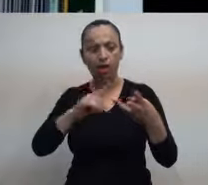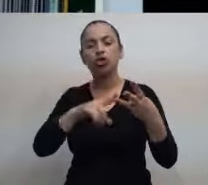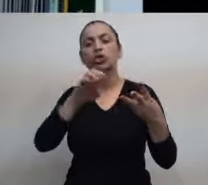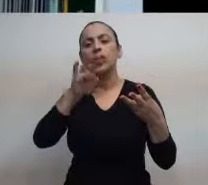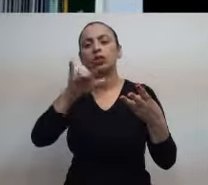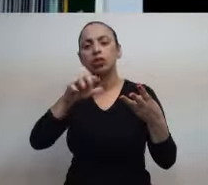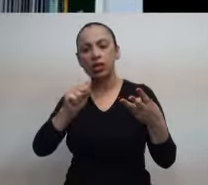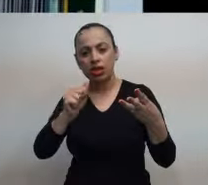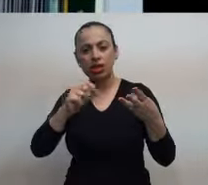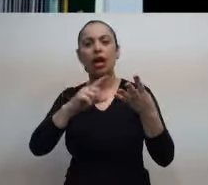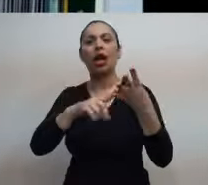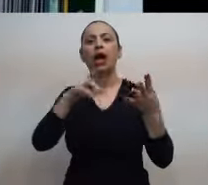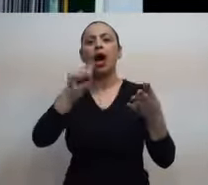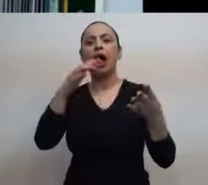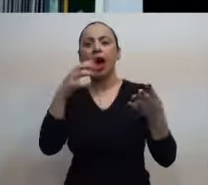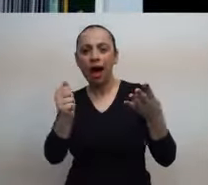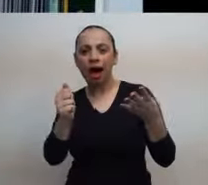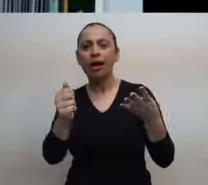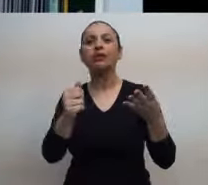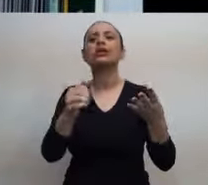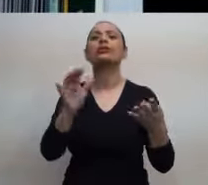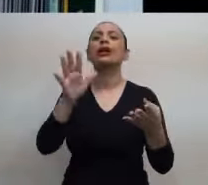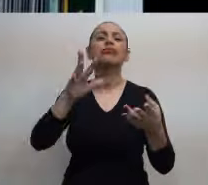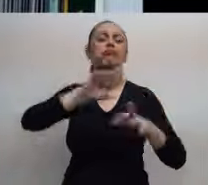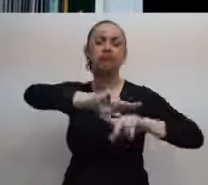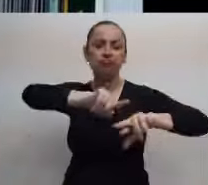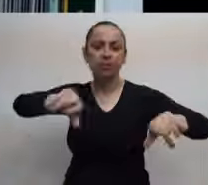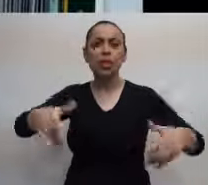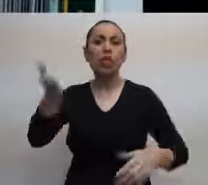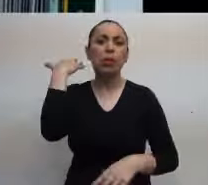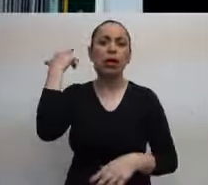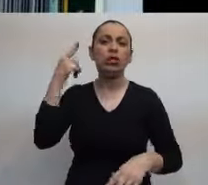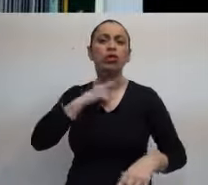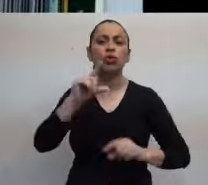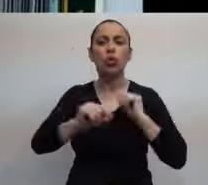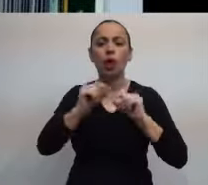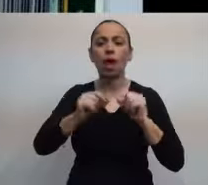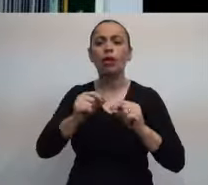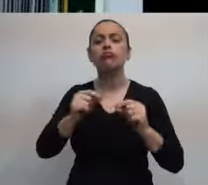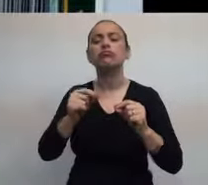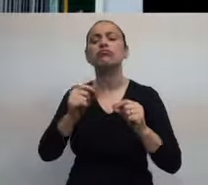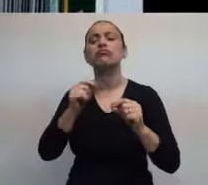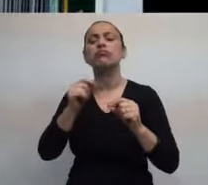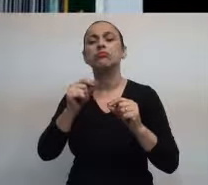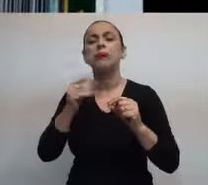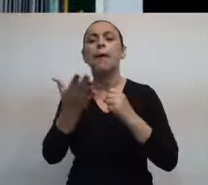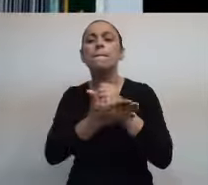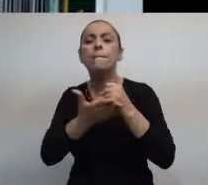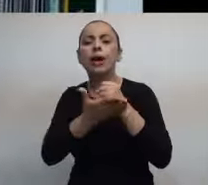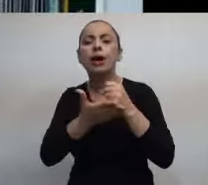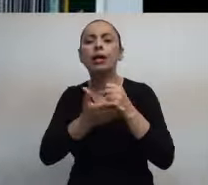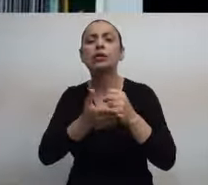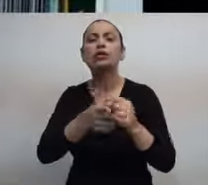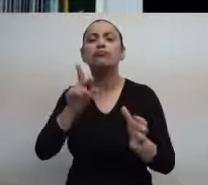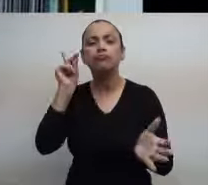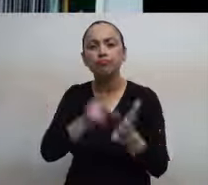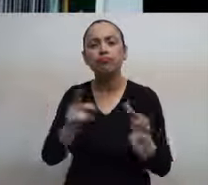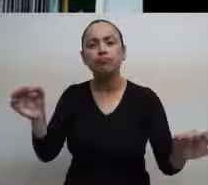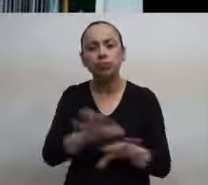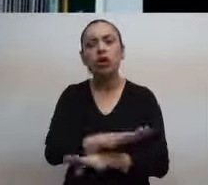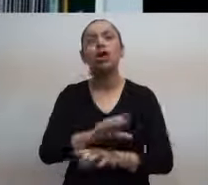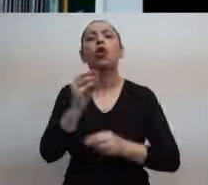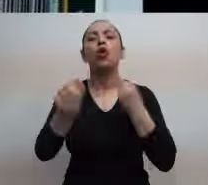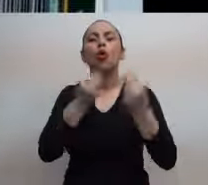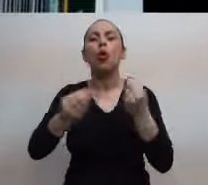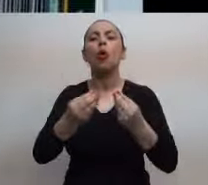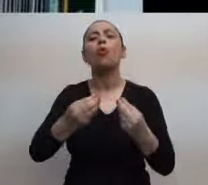etnia, raça, nacionalidade, que no passado nos tinham fornecido bases sólidas de